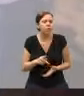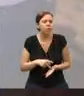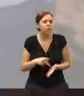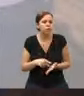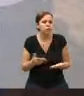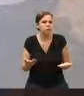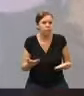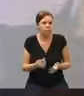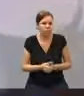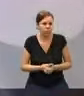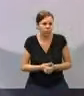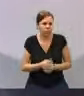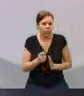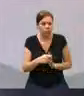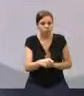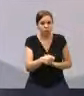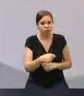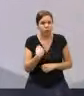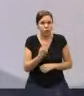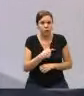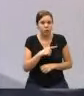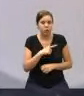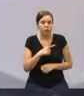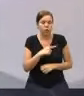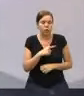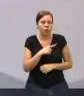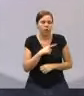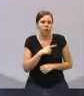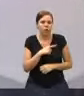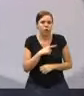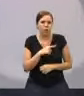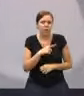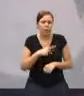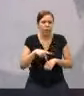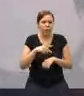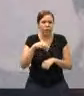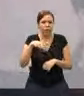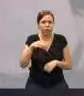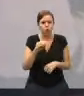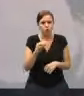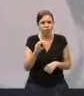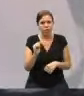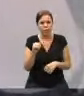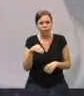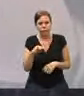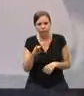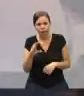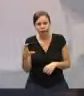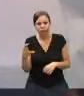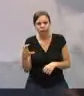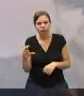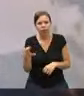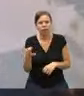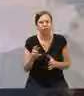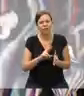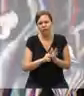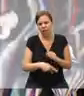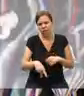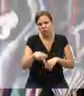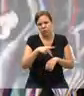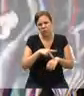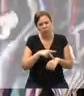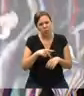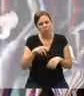agora mais do que mensalmente. Nós temos caravanas que saem para Moçambique, para o Malawi, para Madagascar. A